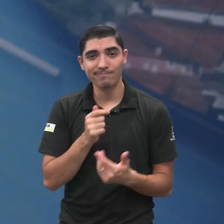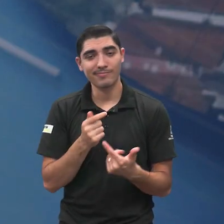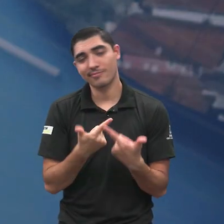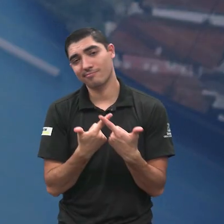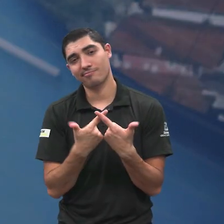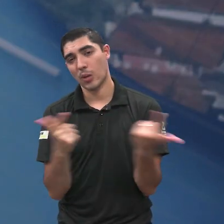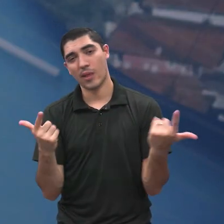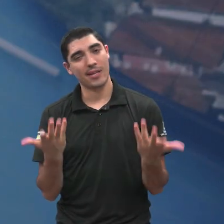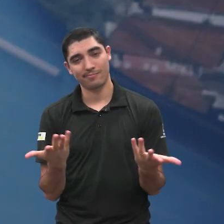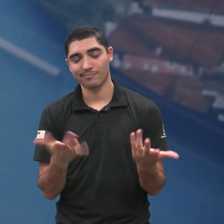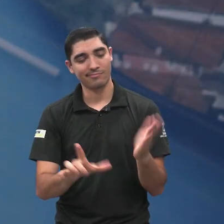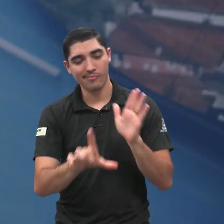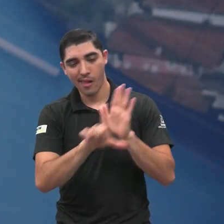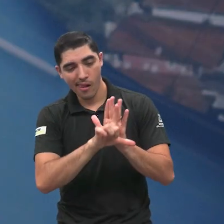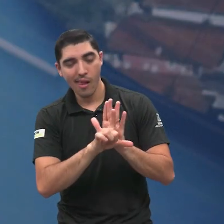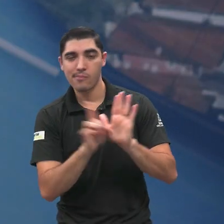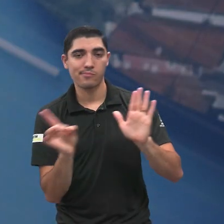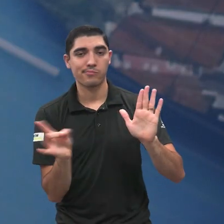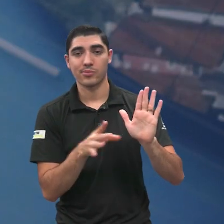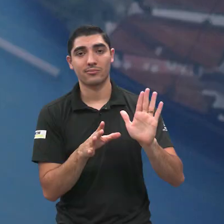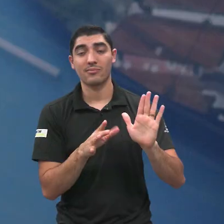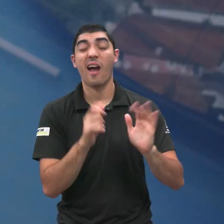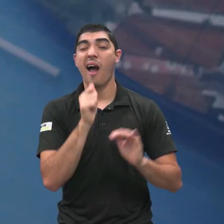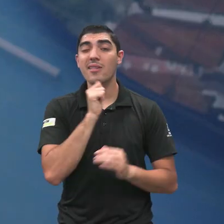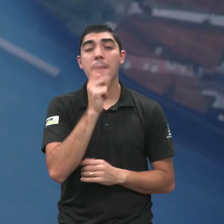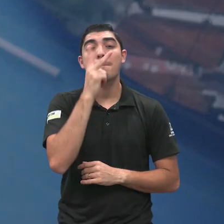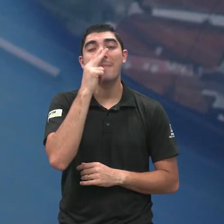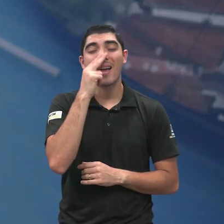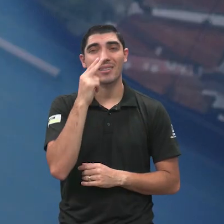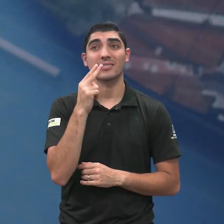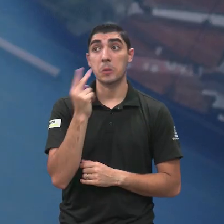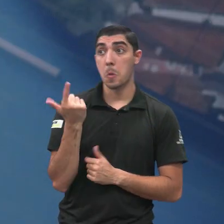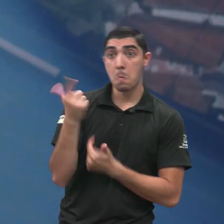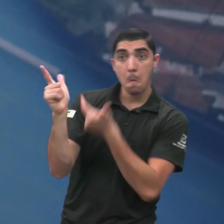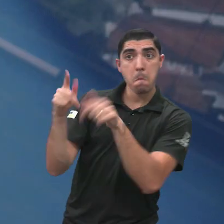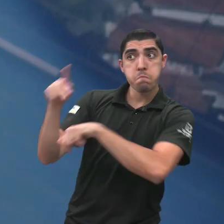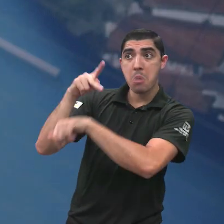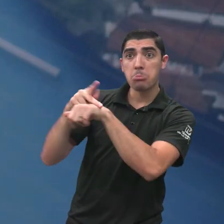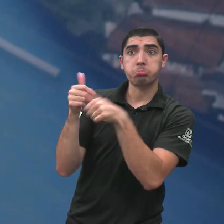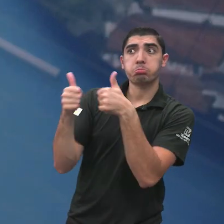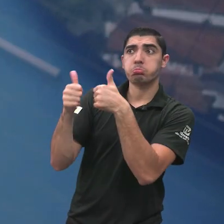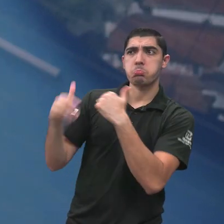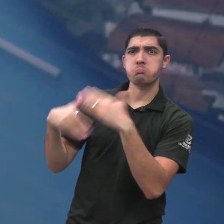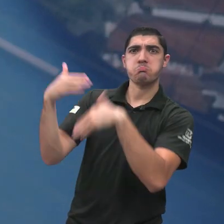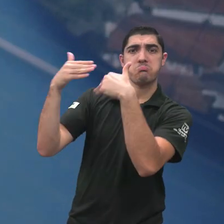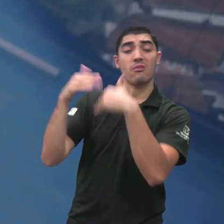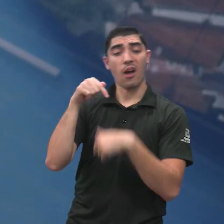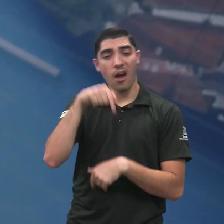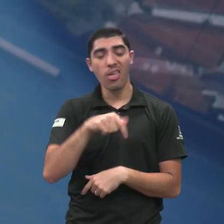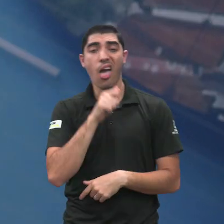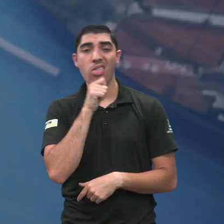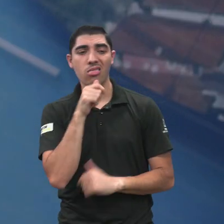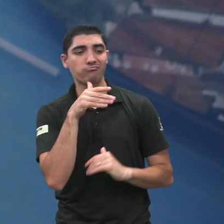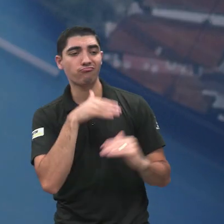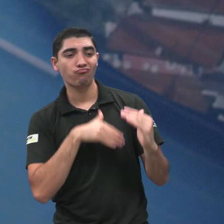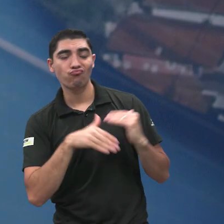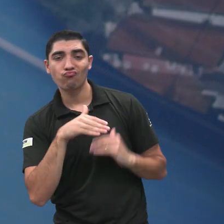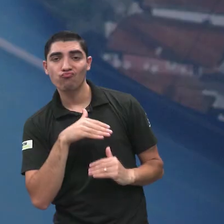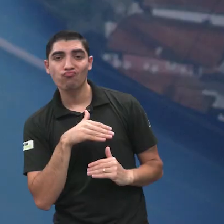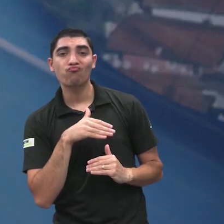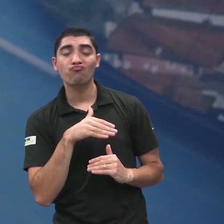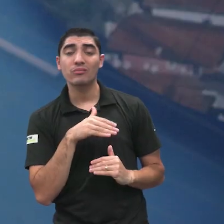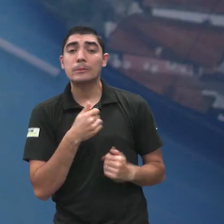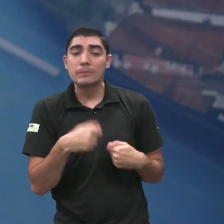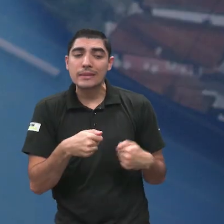Nós estamos aí muito atrás desses avanços que a gente precisa ter para que a gente possa melhorar